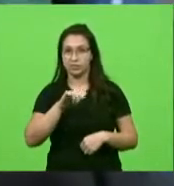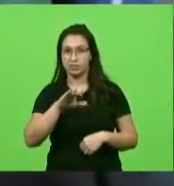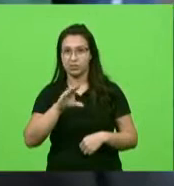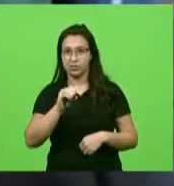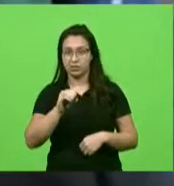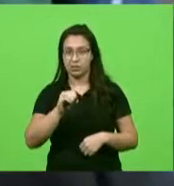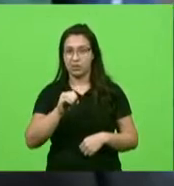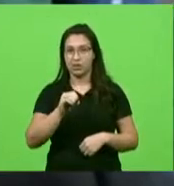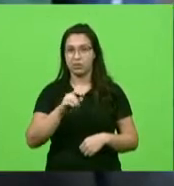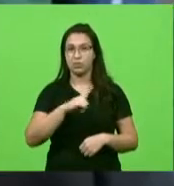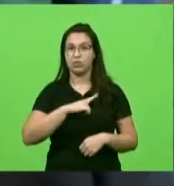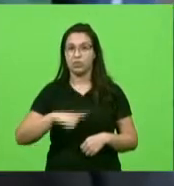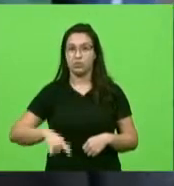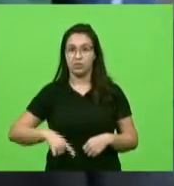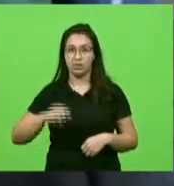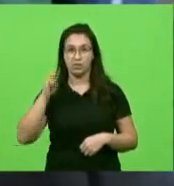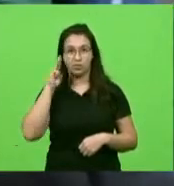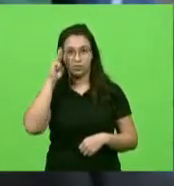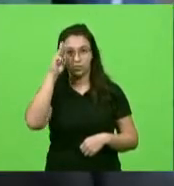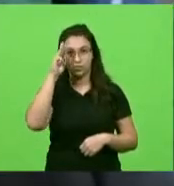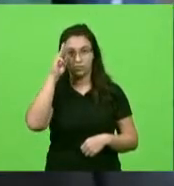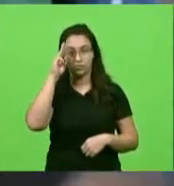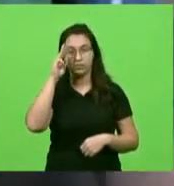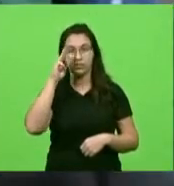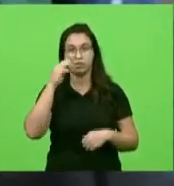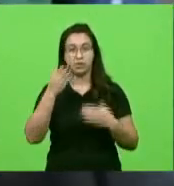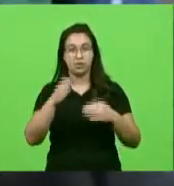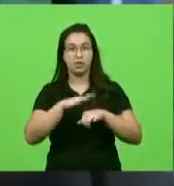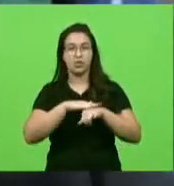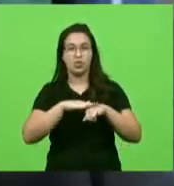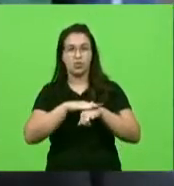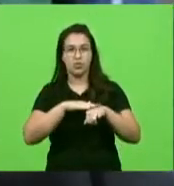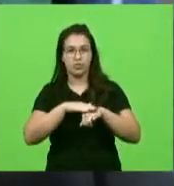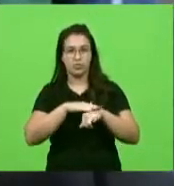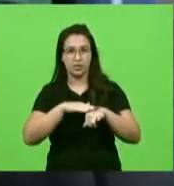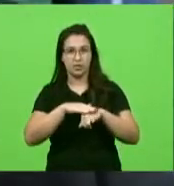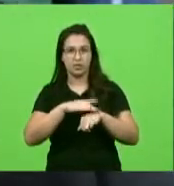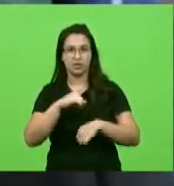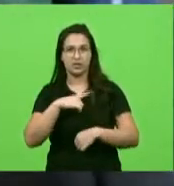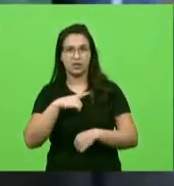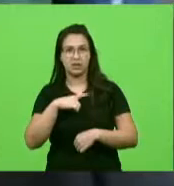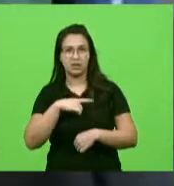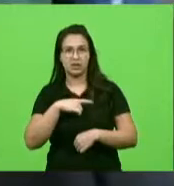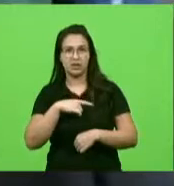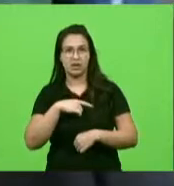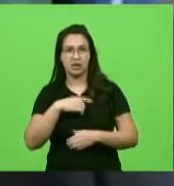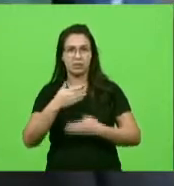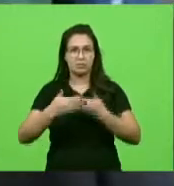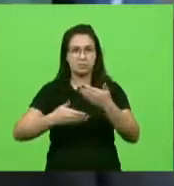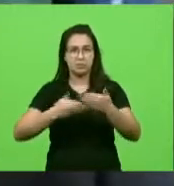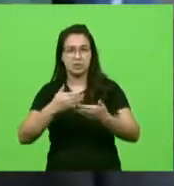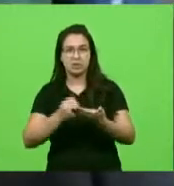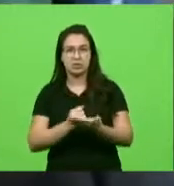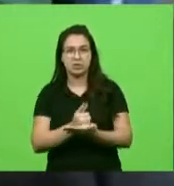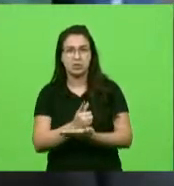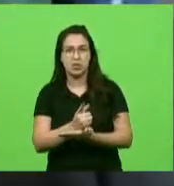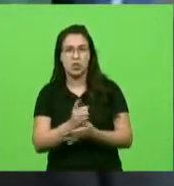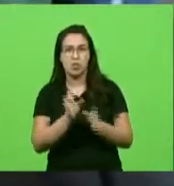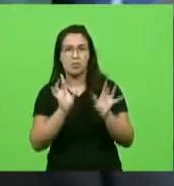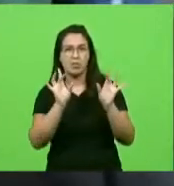ex-senhor governador do Estado, Carlos Moisés da Silva, conversou-se em algum momento sobre algum processo de compra